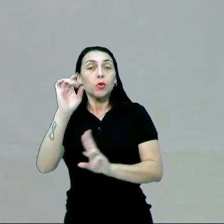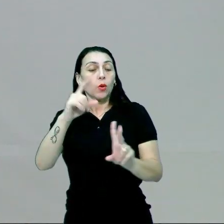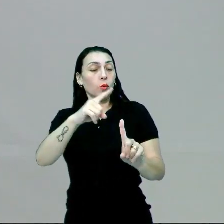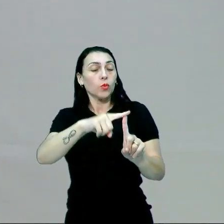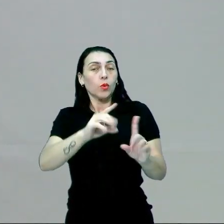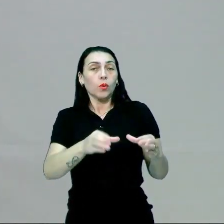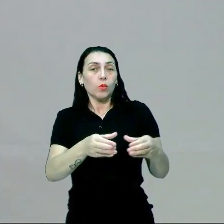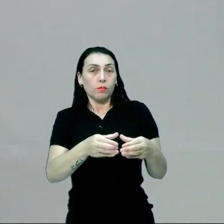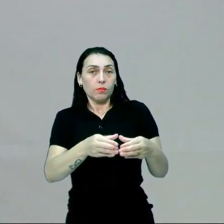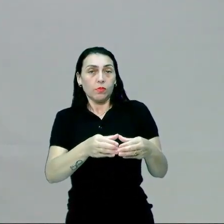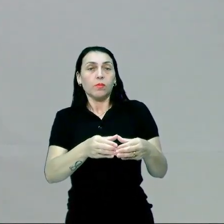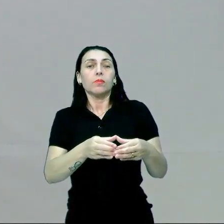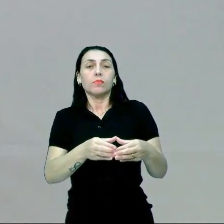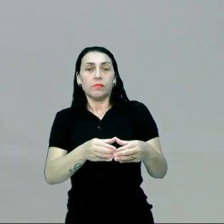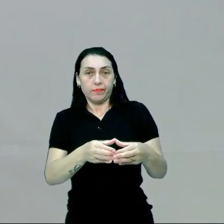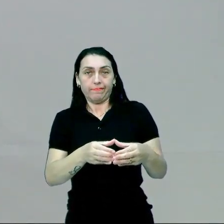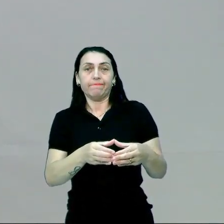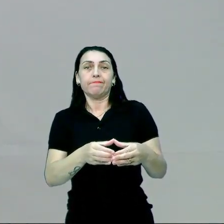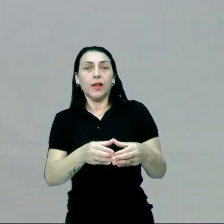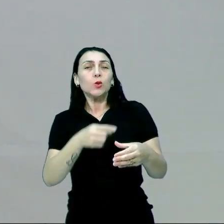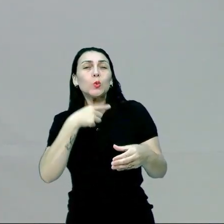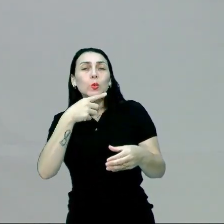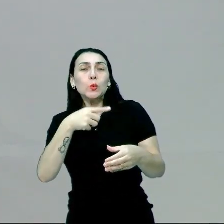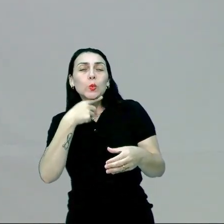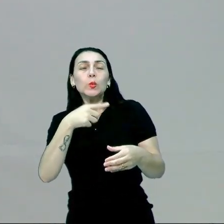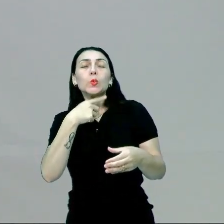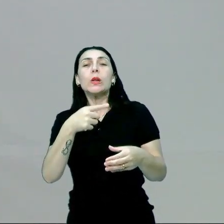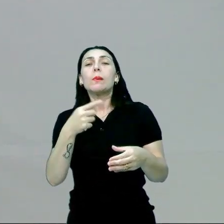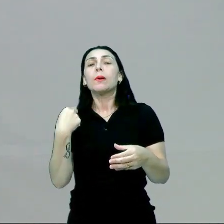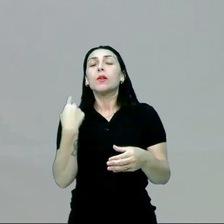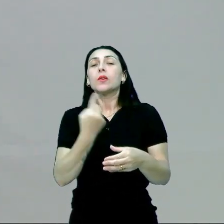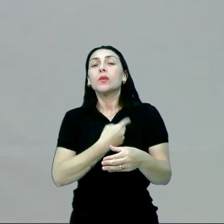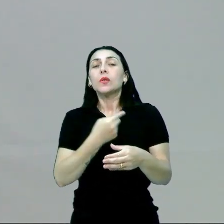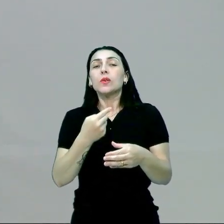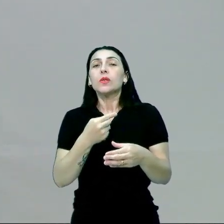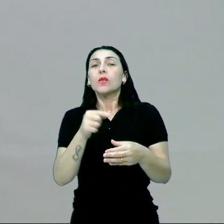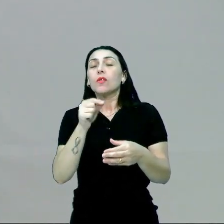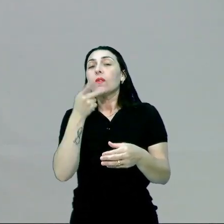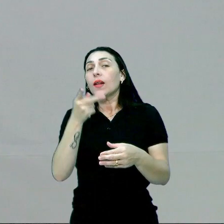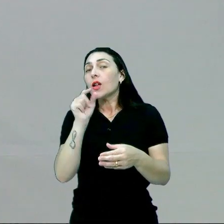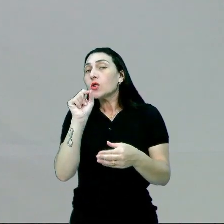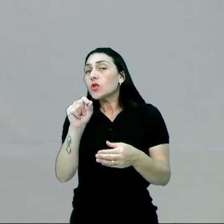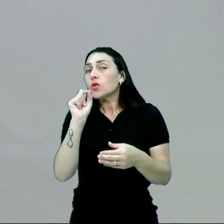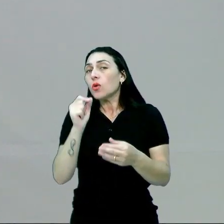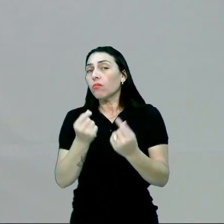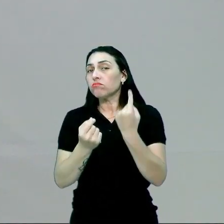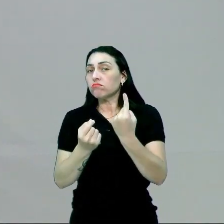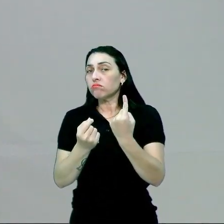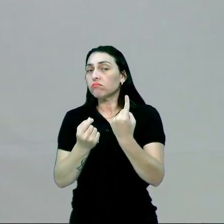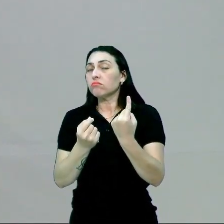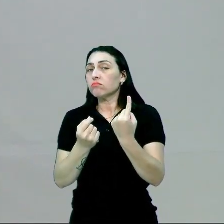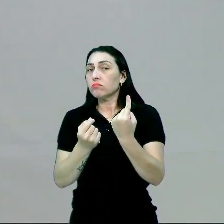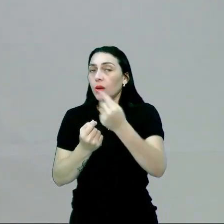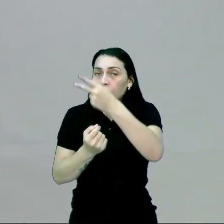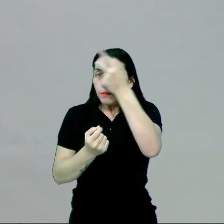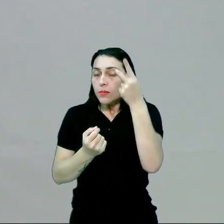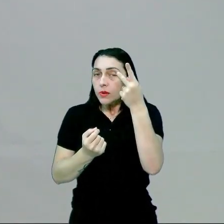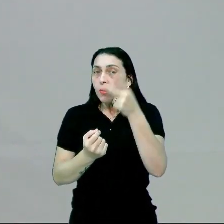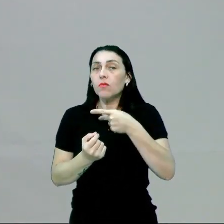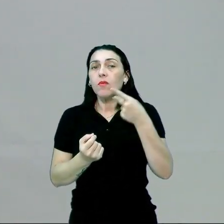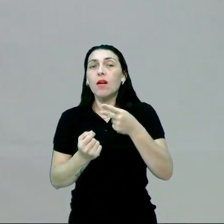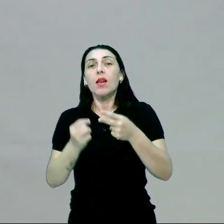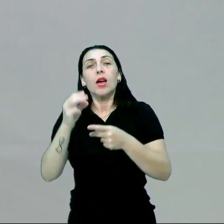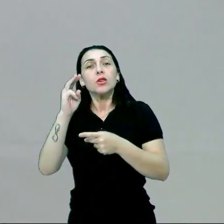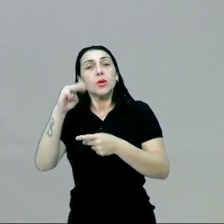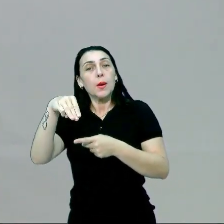é um conceito questionável, para a gente não puxar aqui a brasa só para um lado. Então, a gente tem que falar de